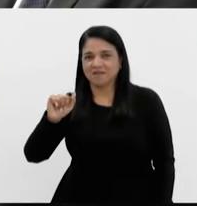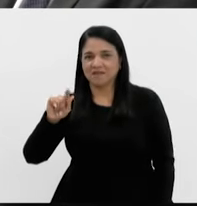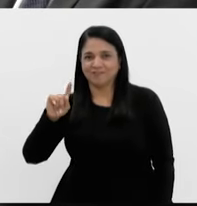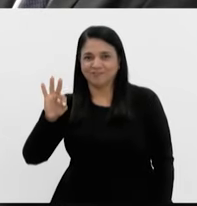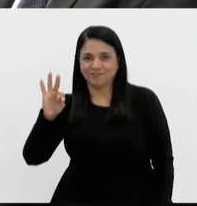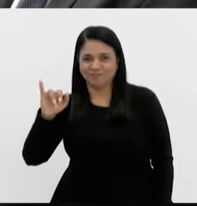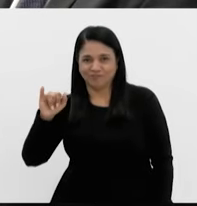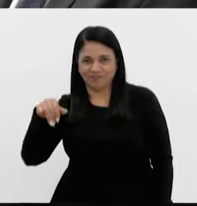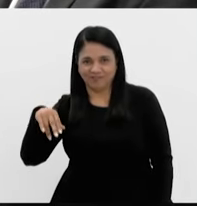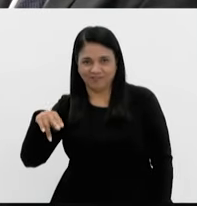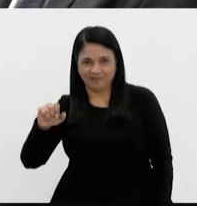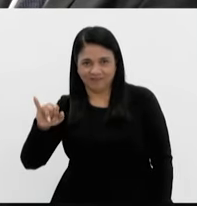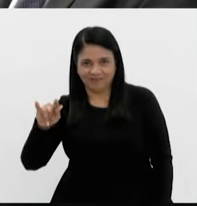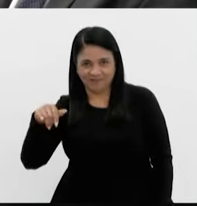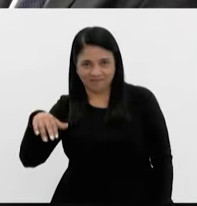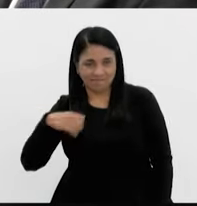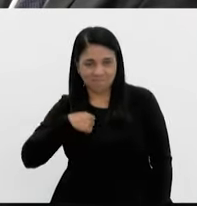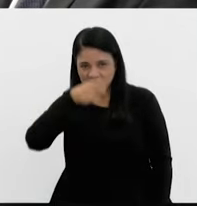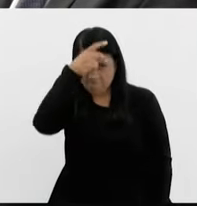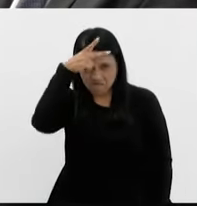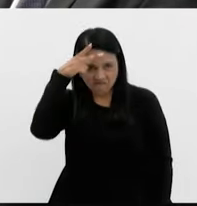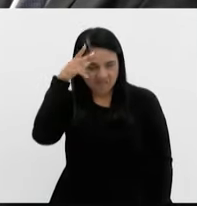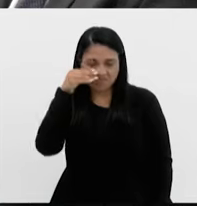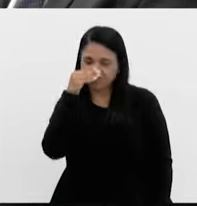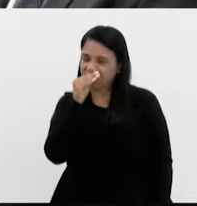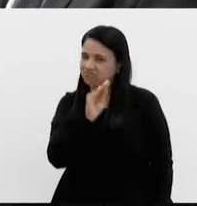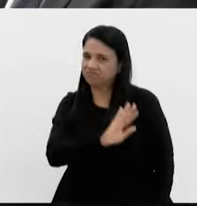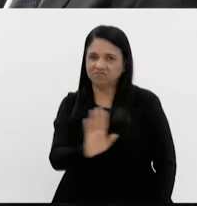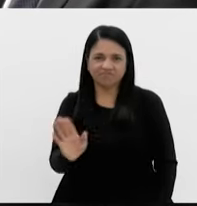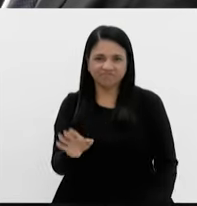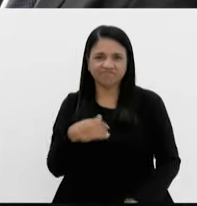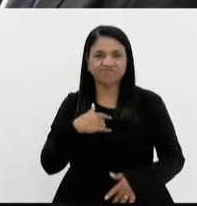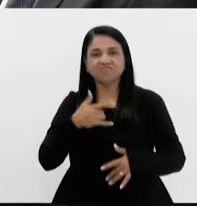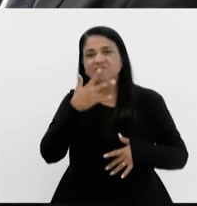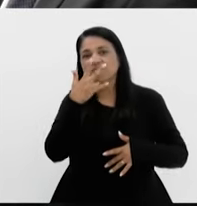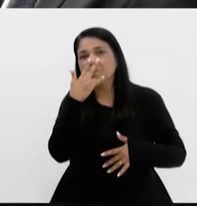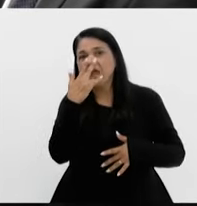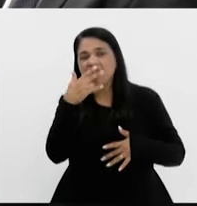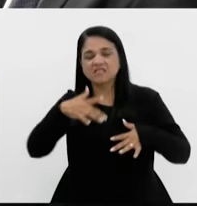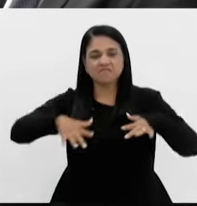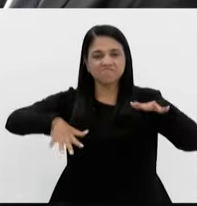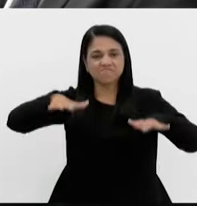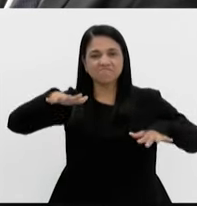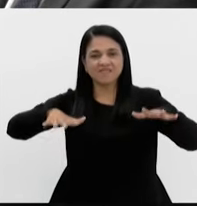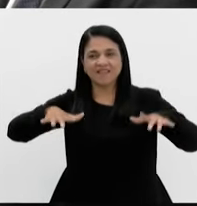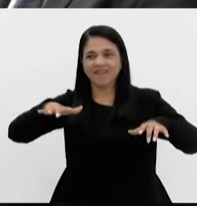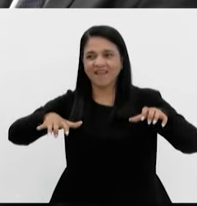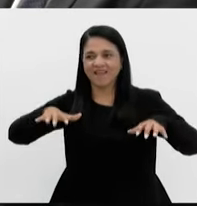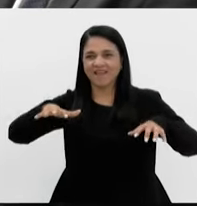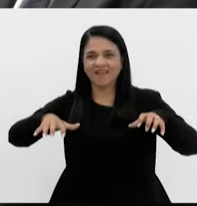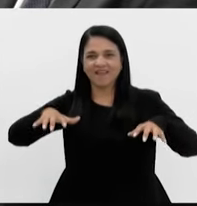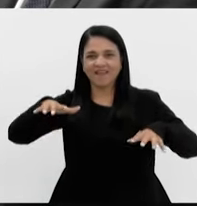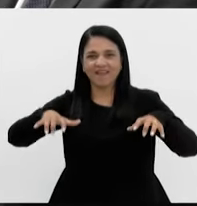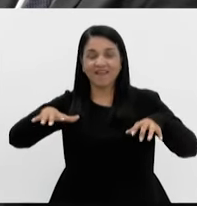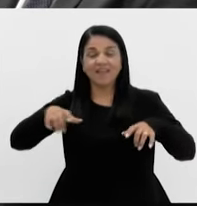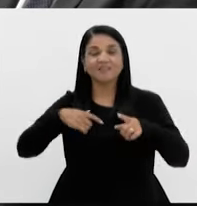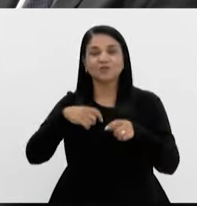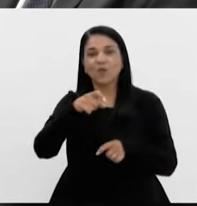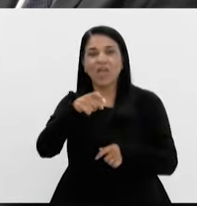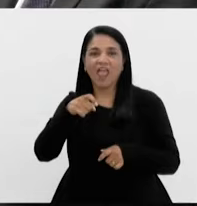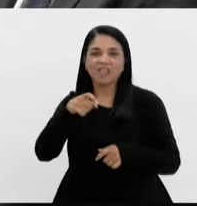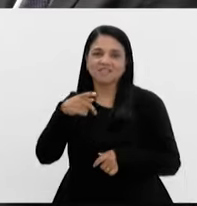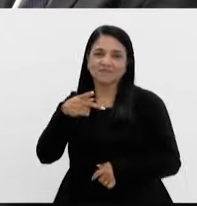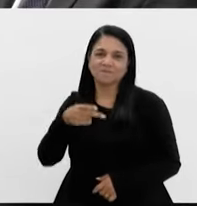serve ele é um fantoche é um bonequinho do Pr do ex-prefeito ex-presidiário